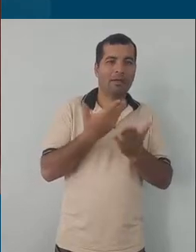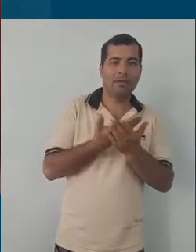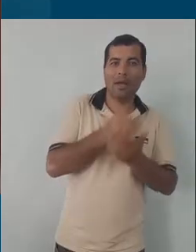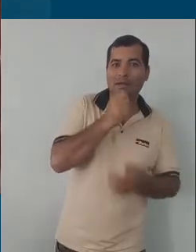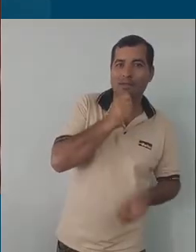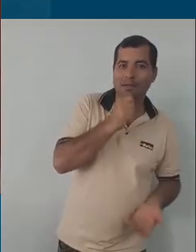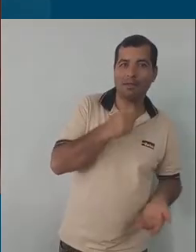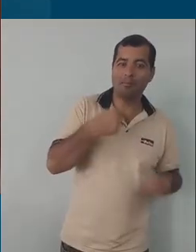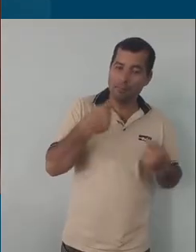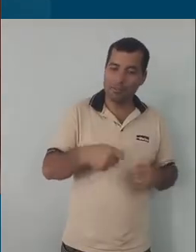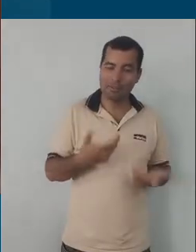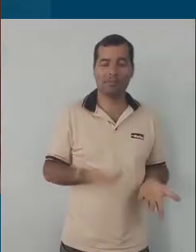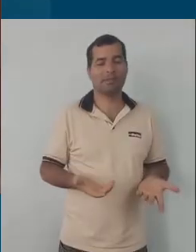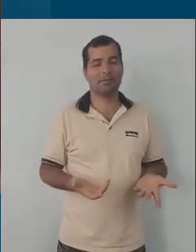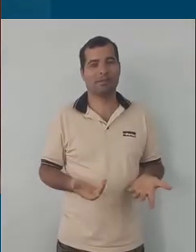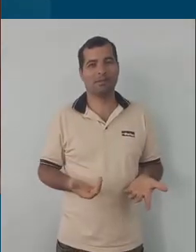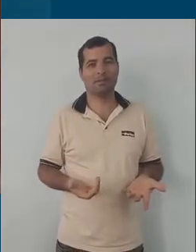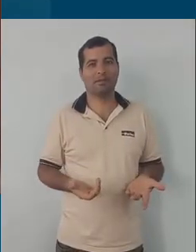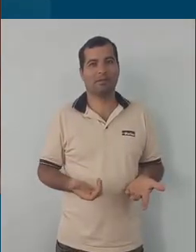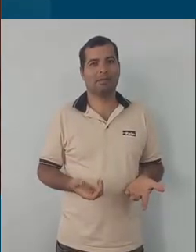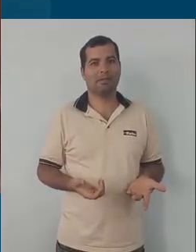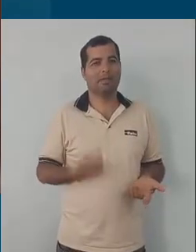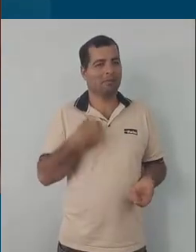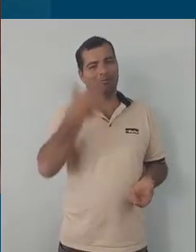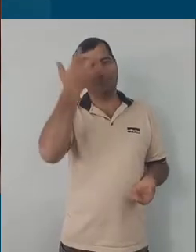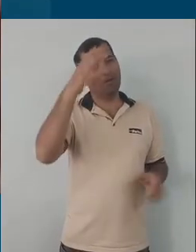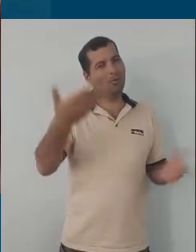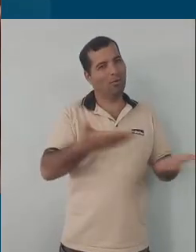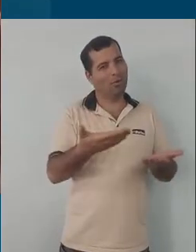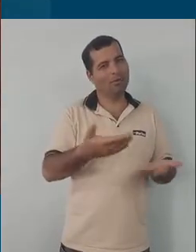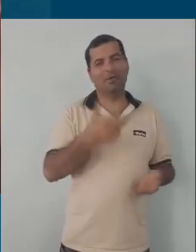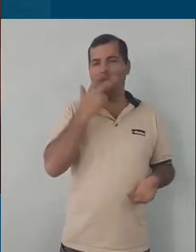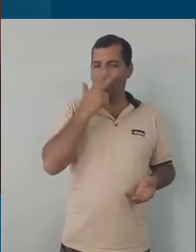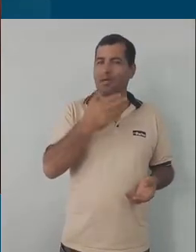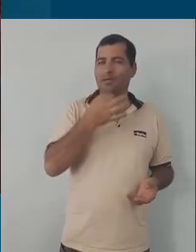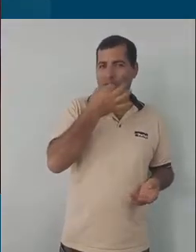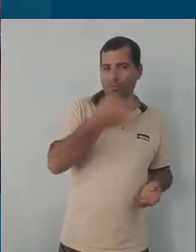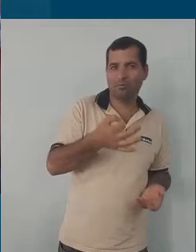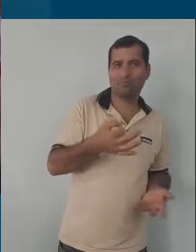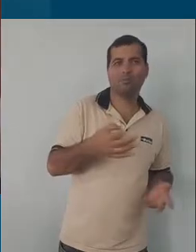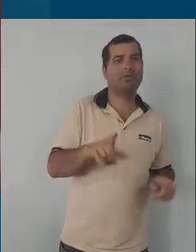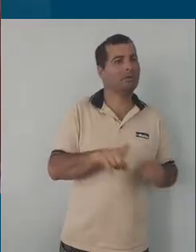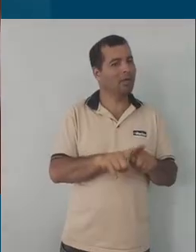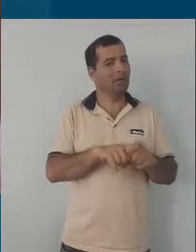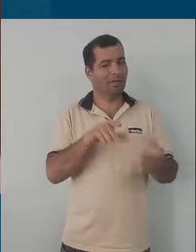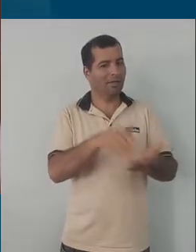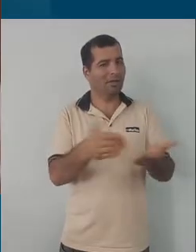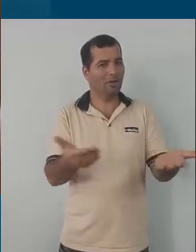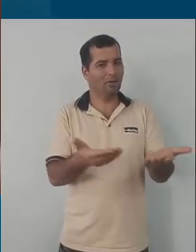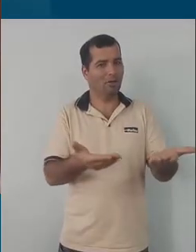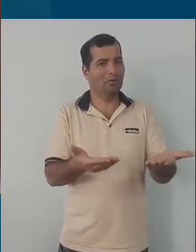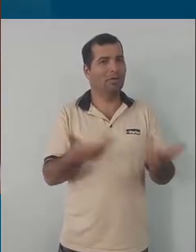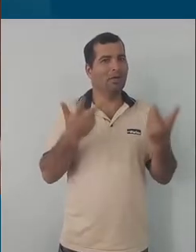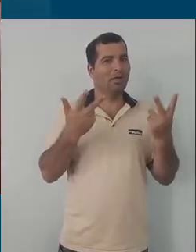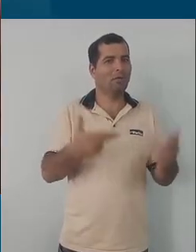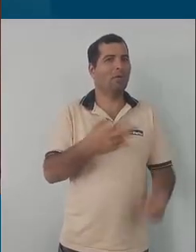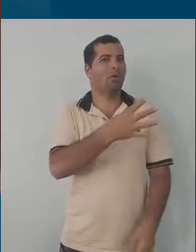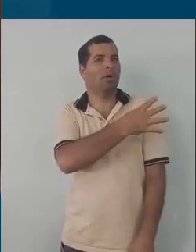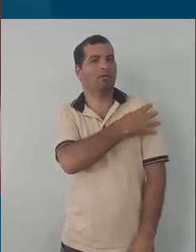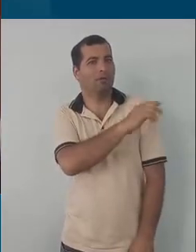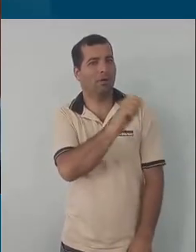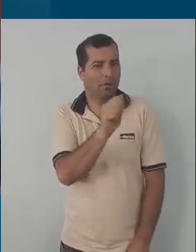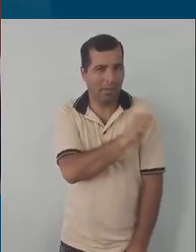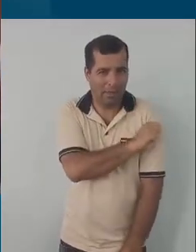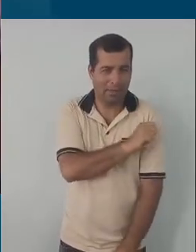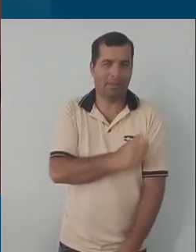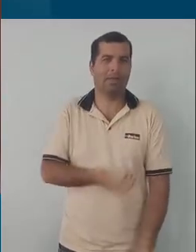formar, eu não sei como é hoje, mas eu imagino que a gente ainda tem, assim, o quarto ano A, que só